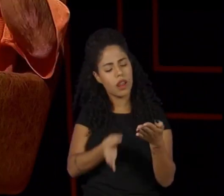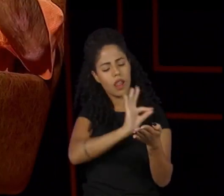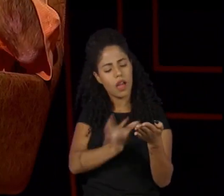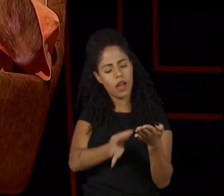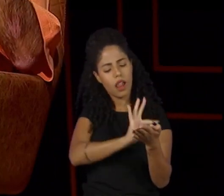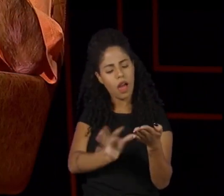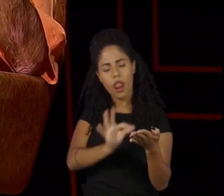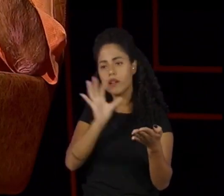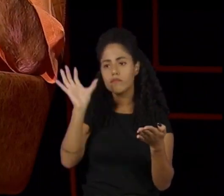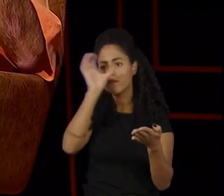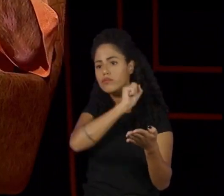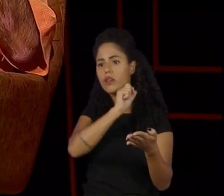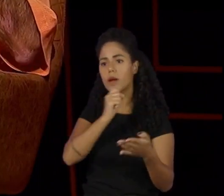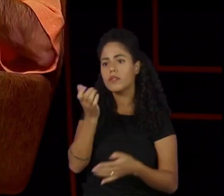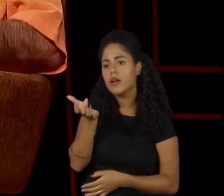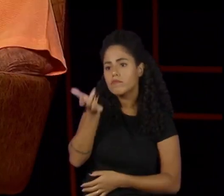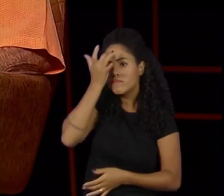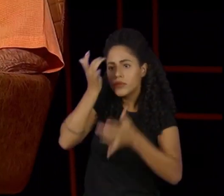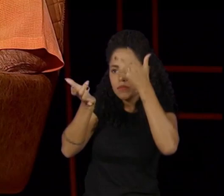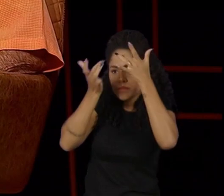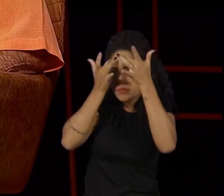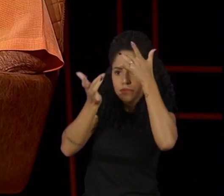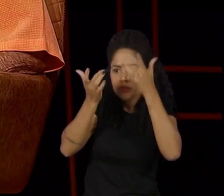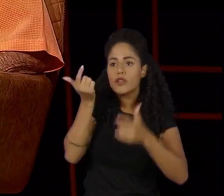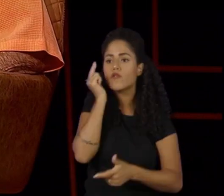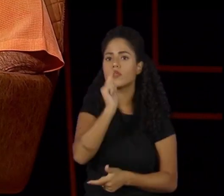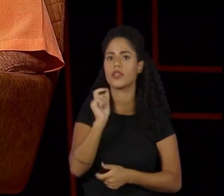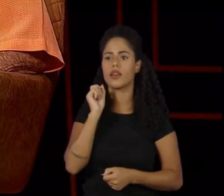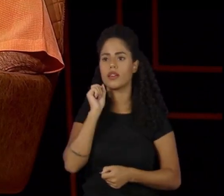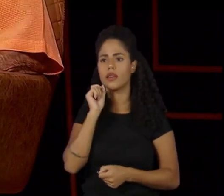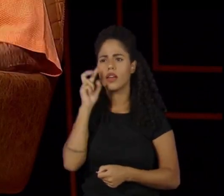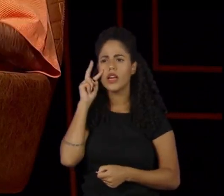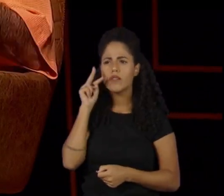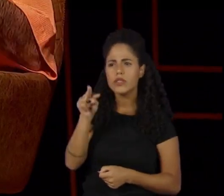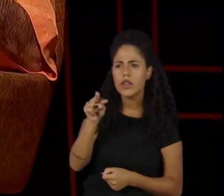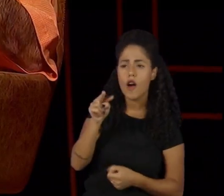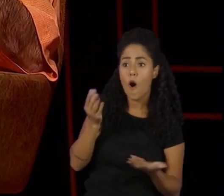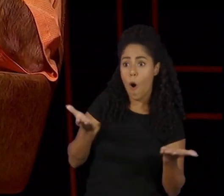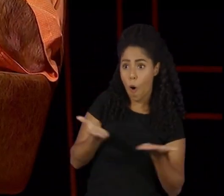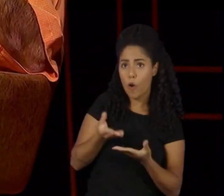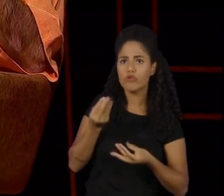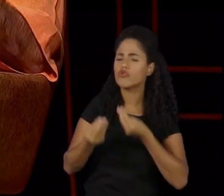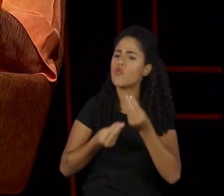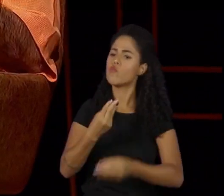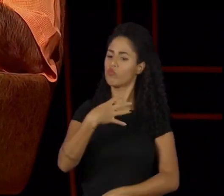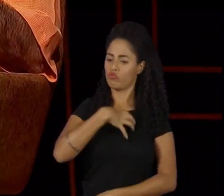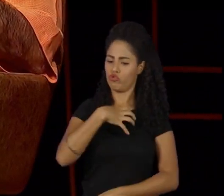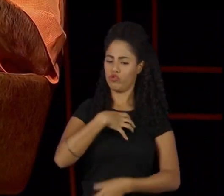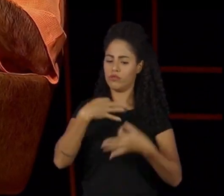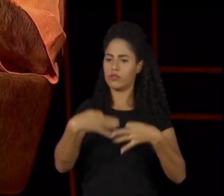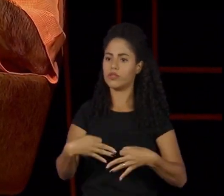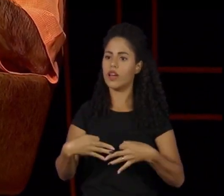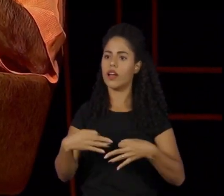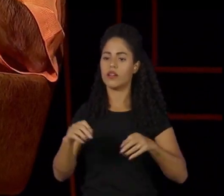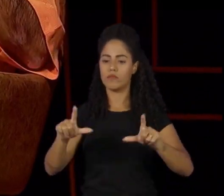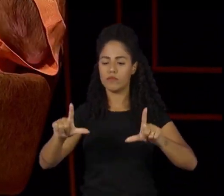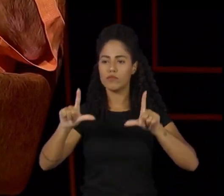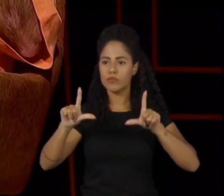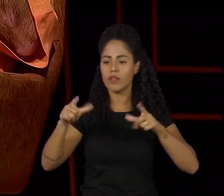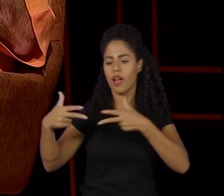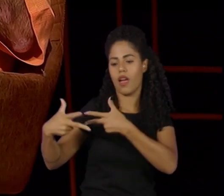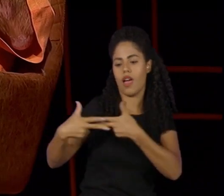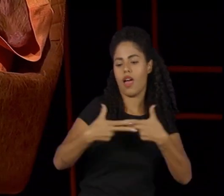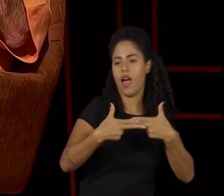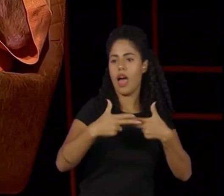ir, vai. Aí você bota... Aí você tem que botar na boca do cara. Hoje em dia tem um programa que chama Pro Tools,